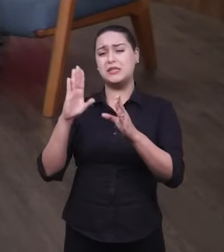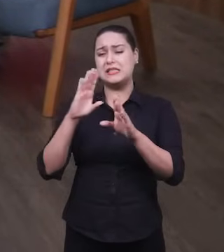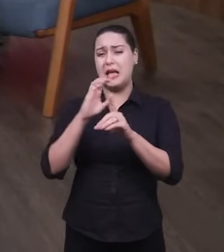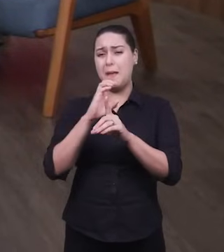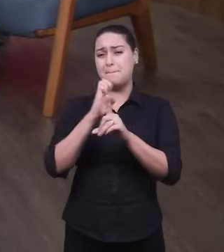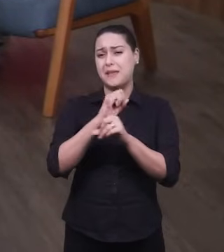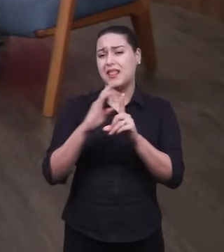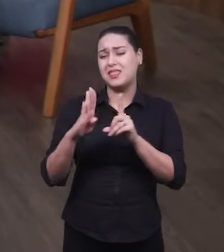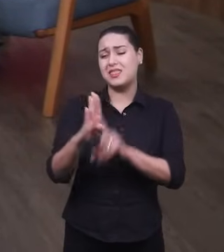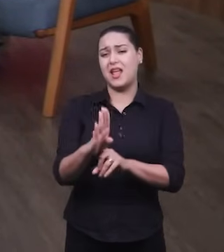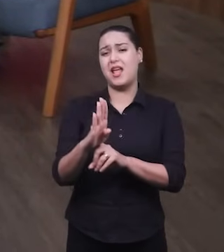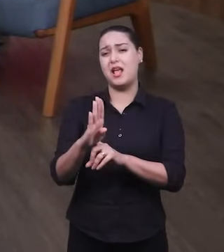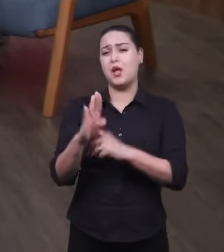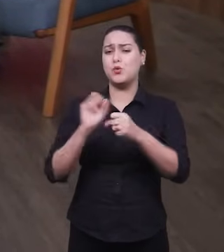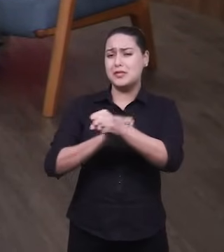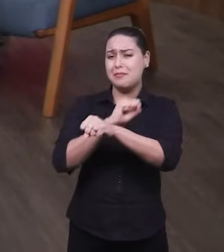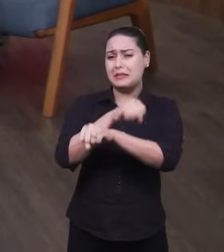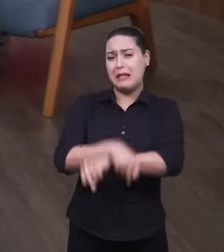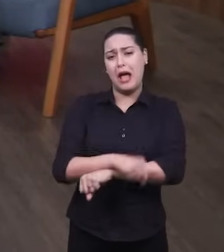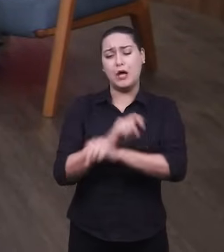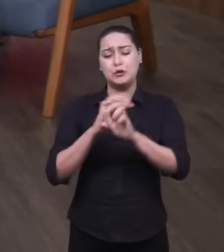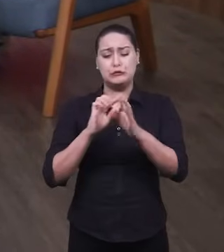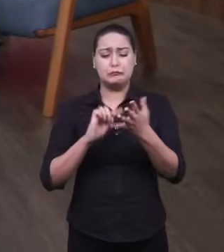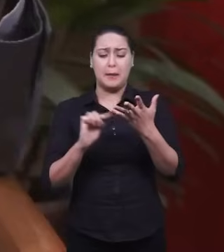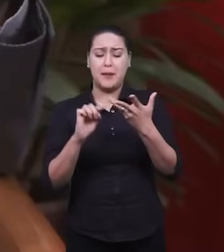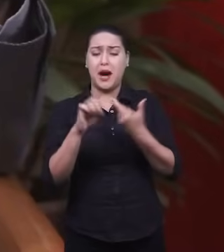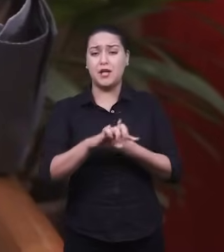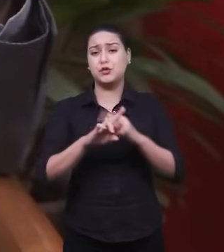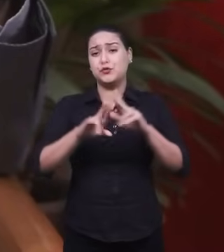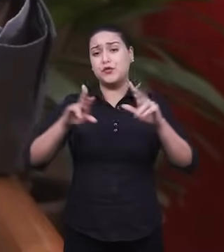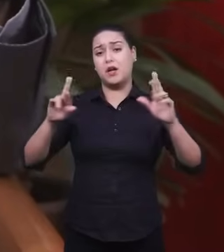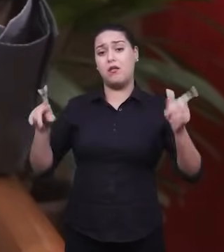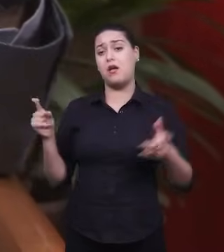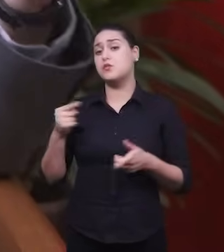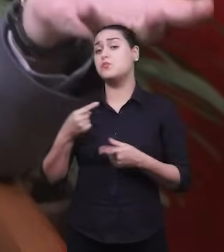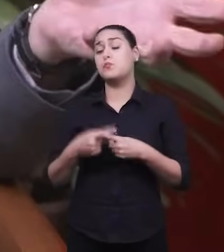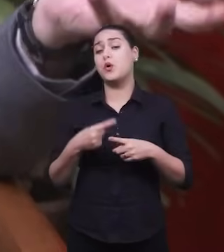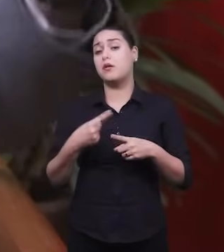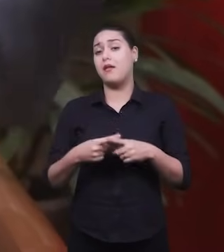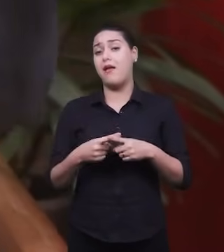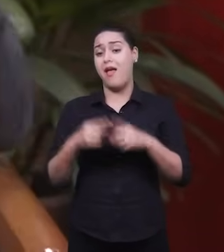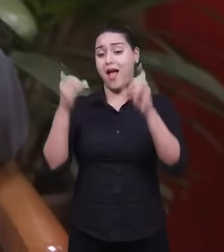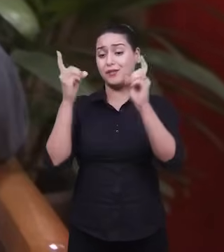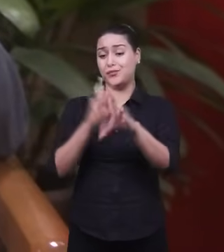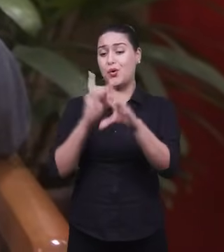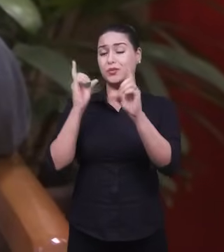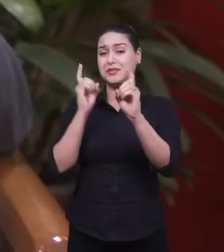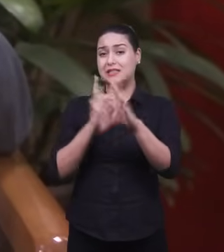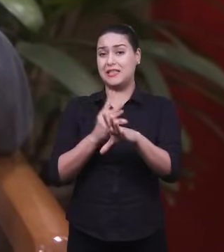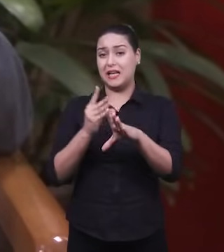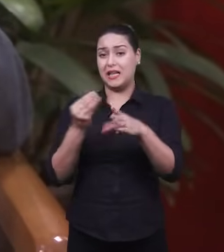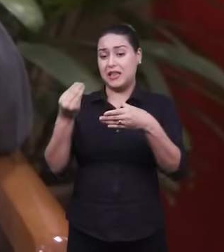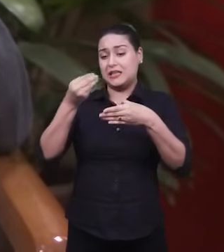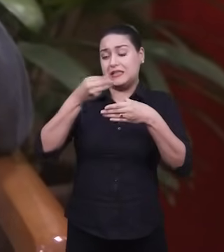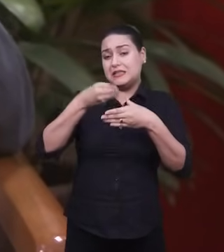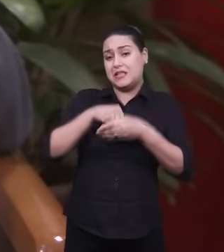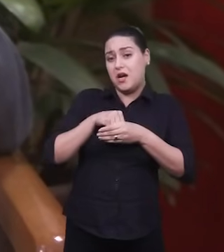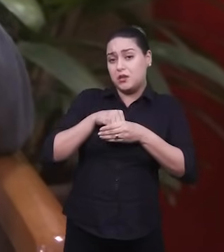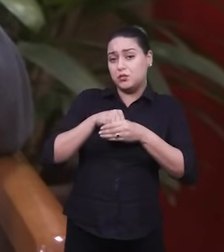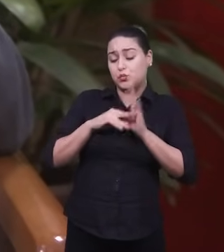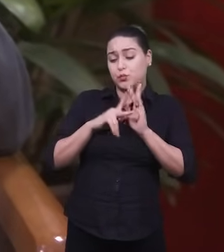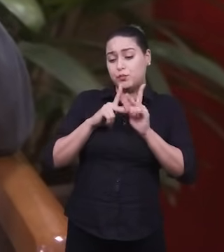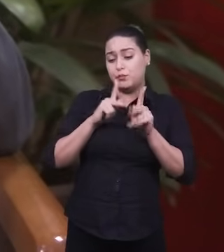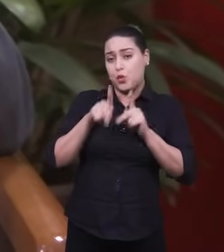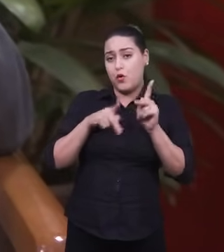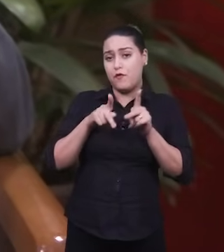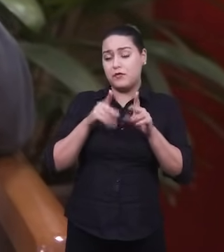seminários, todo esse arsenal que nós temos, que traz a doutrina para o nosso meio, para